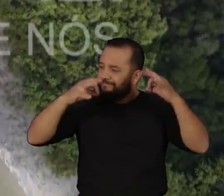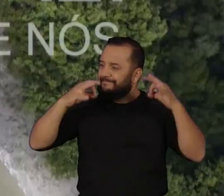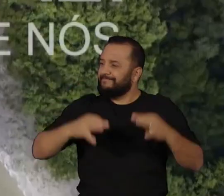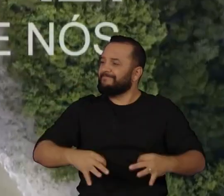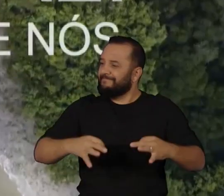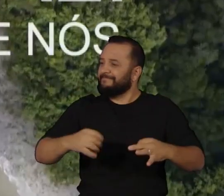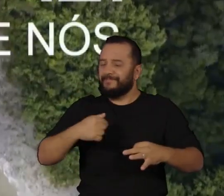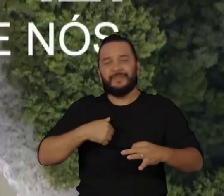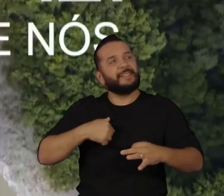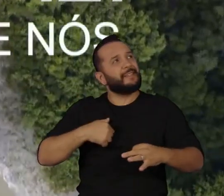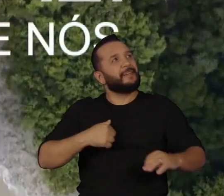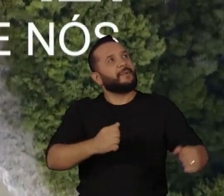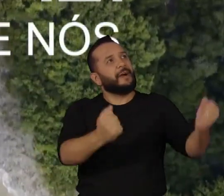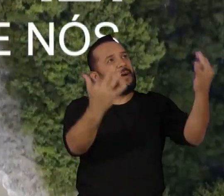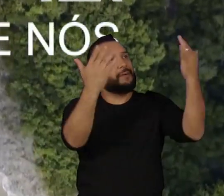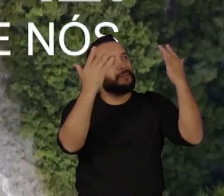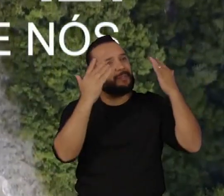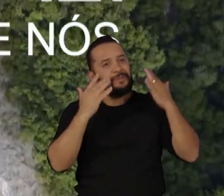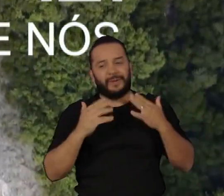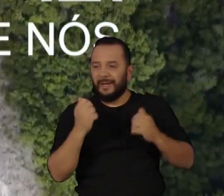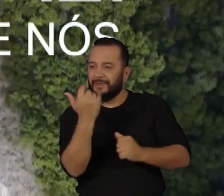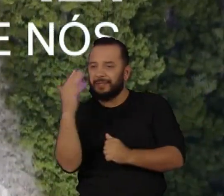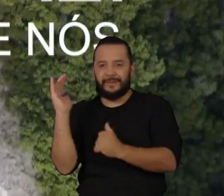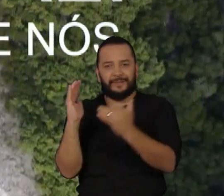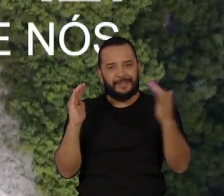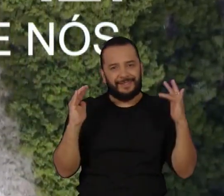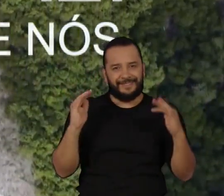que fui abençoado pelas mãos da natureza.